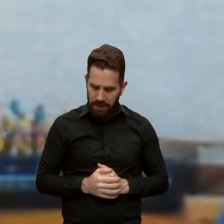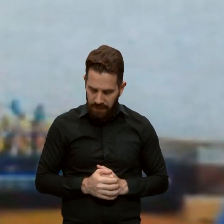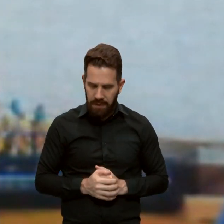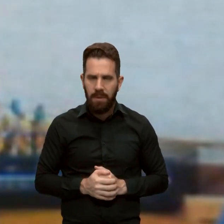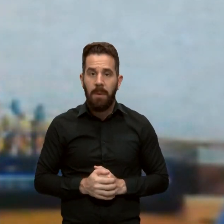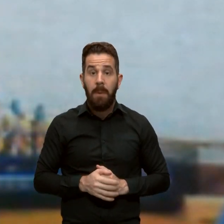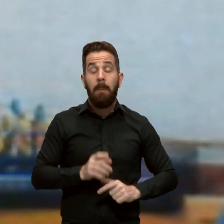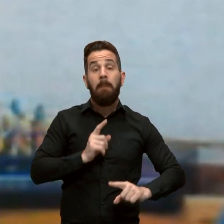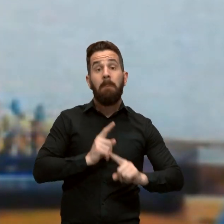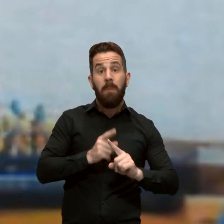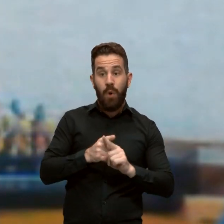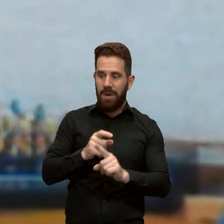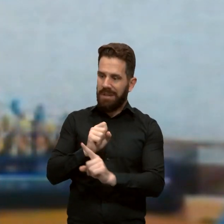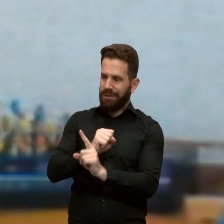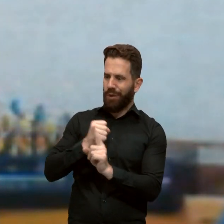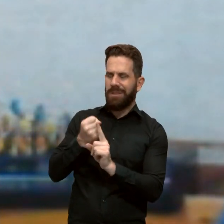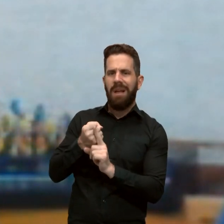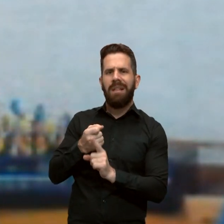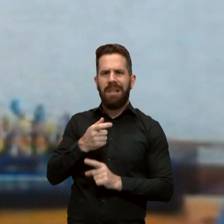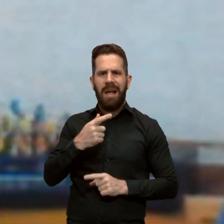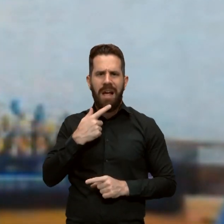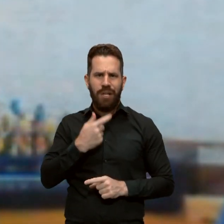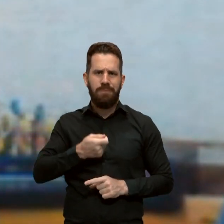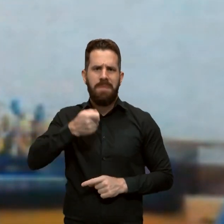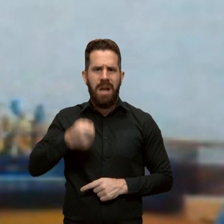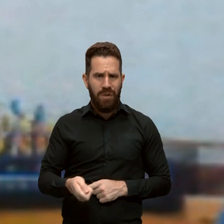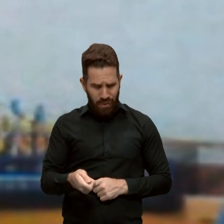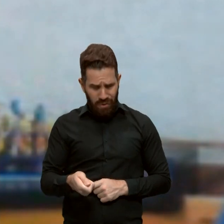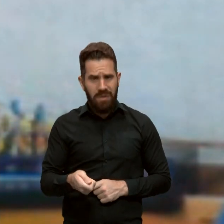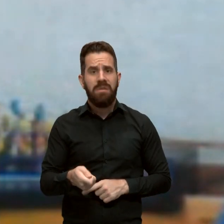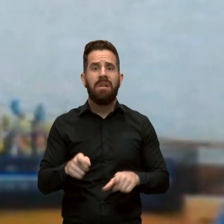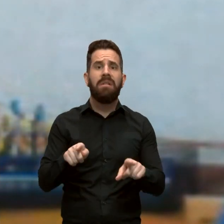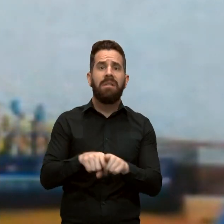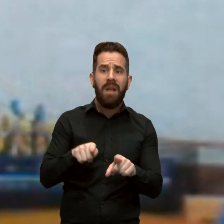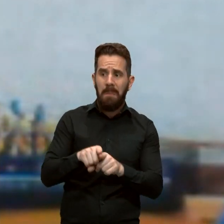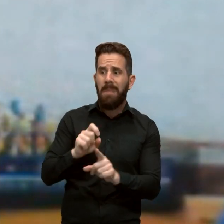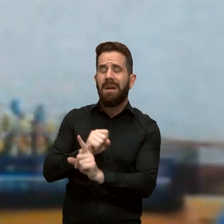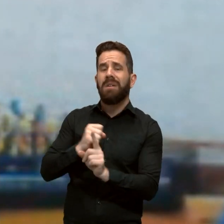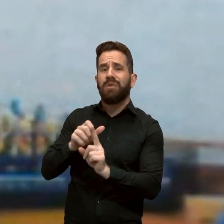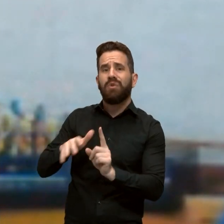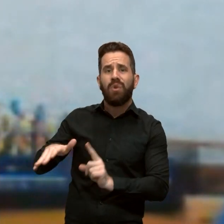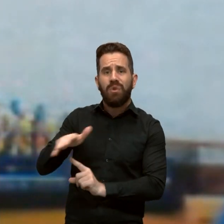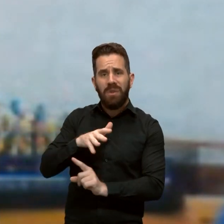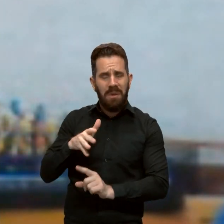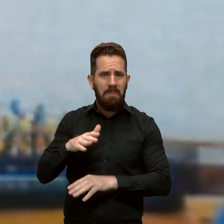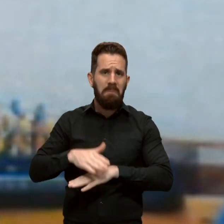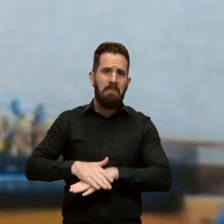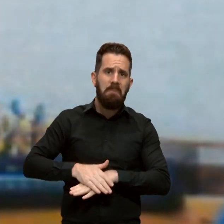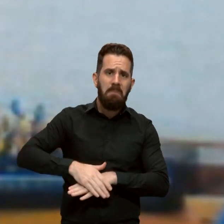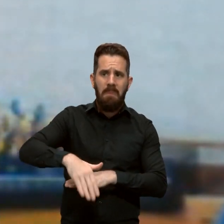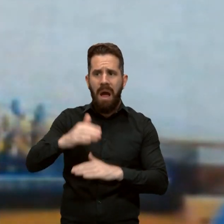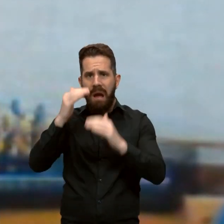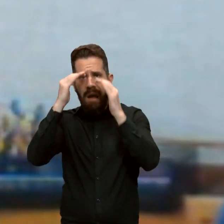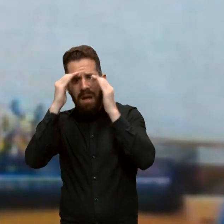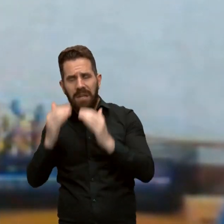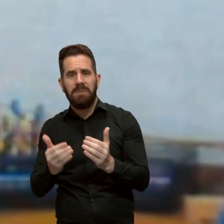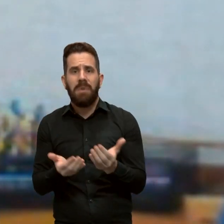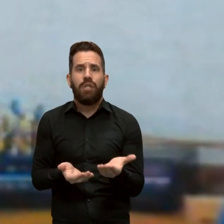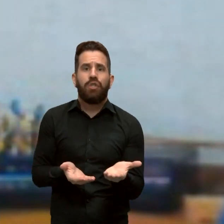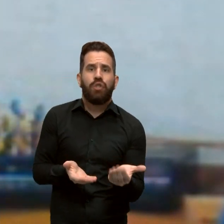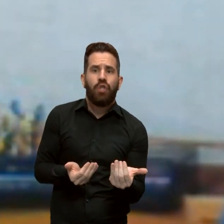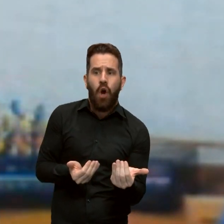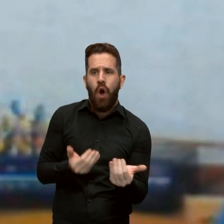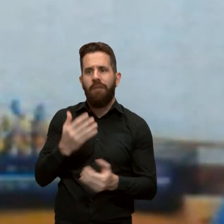além dessa sociedade machista, é uma sociedade que ainda, né, ainda respeita o jovem e o